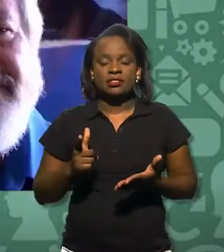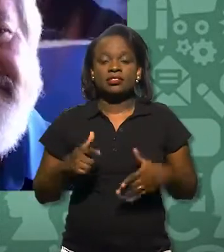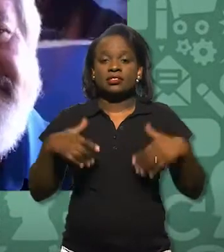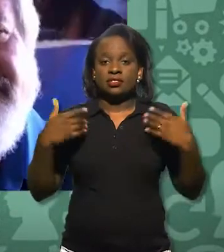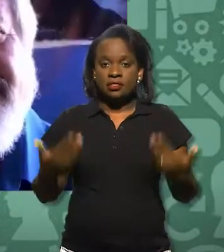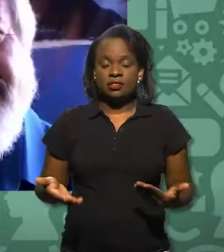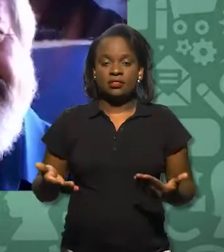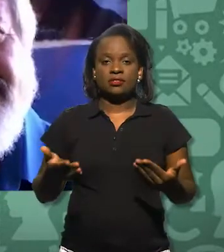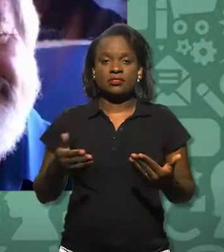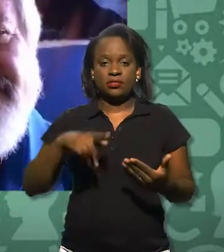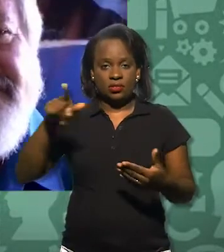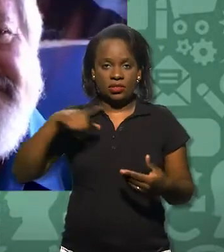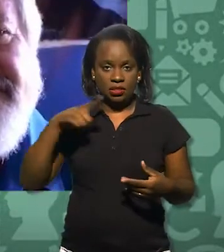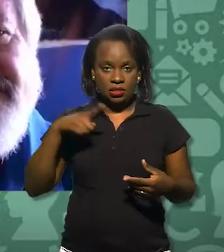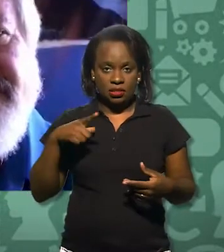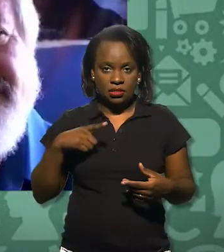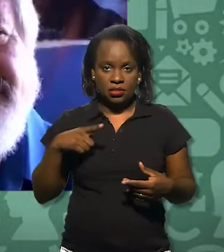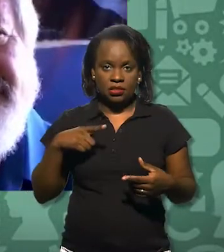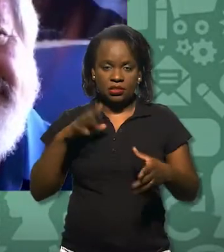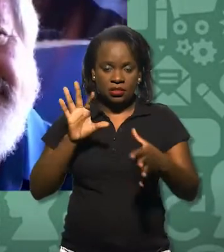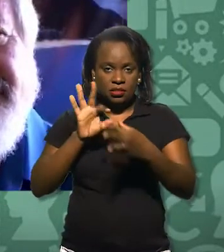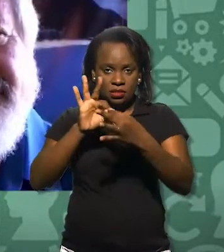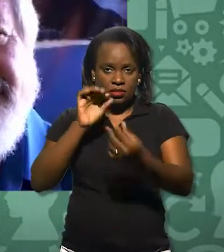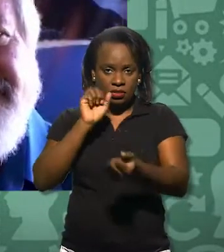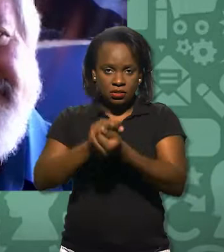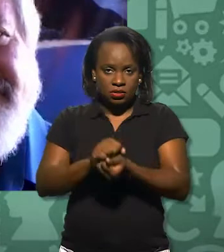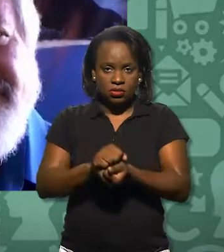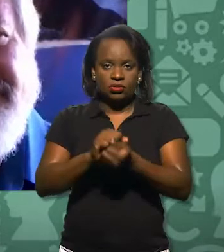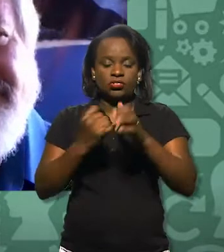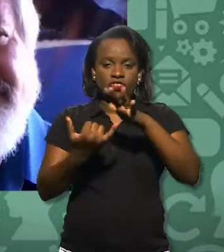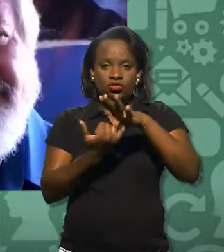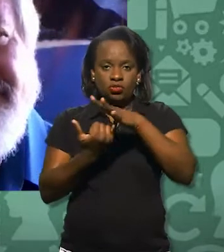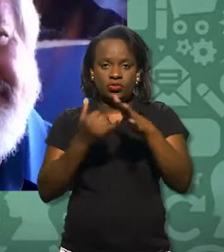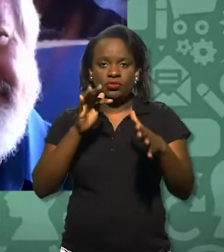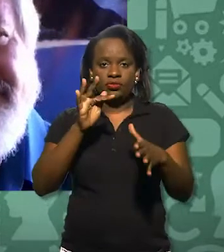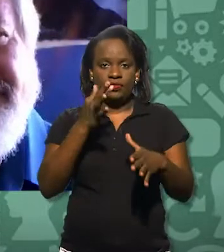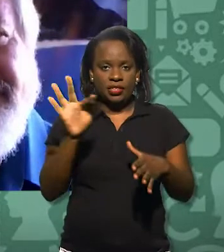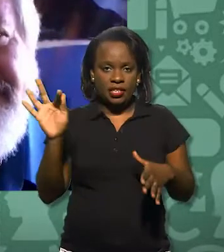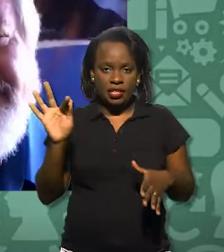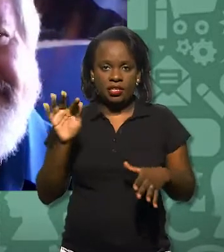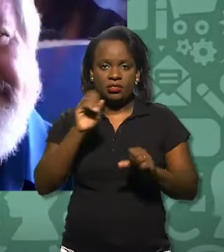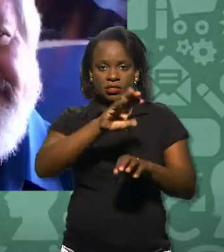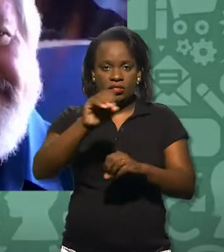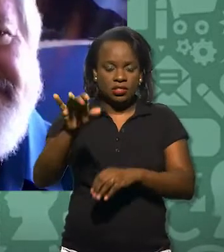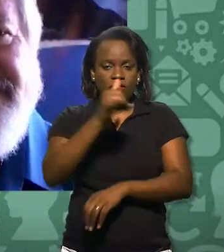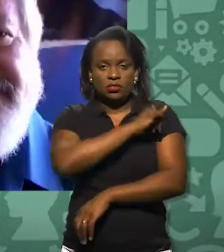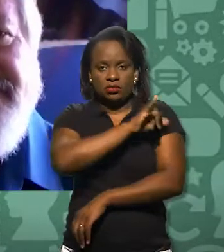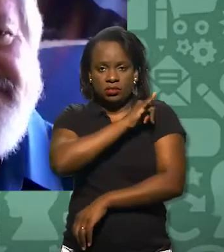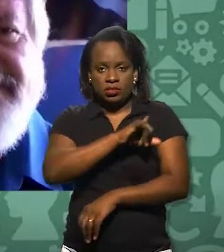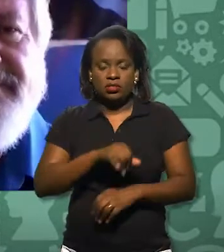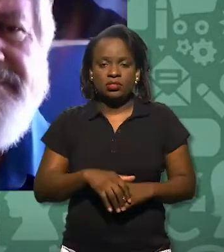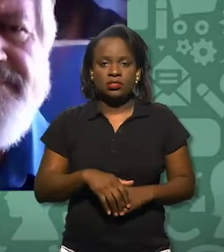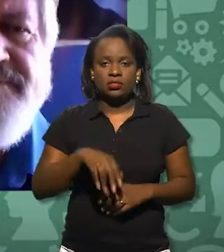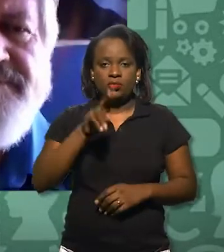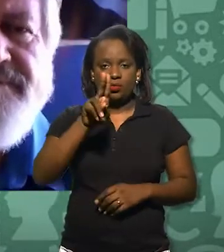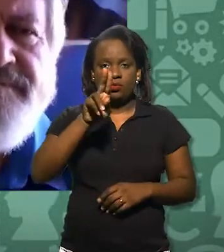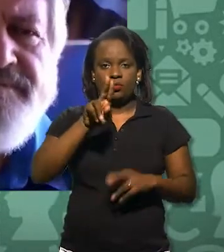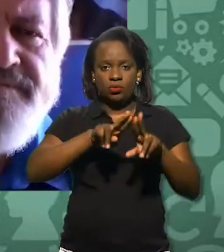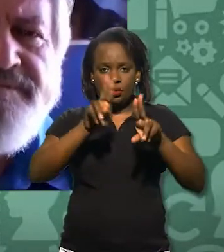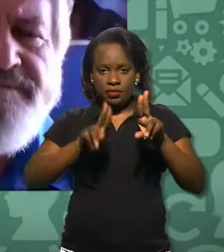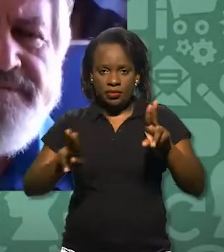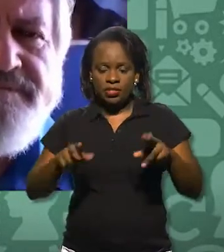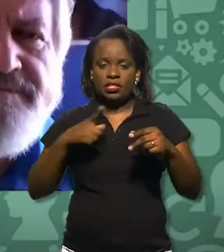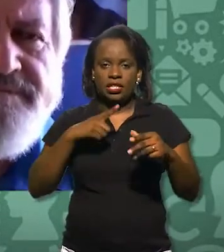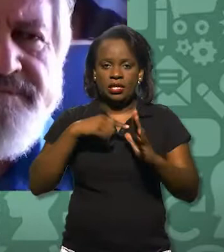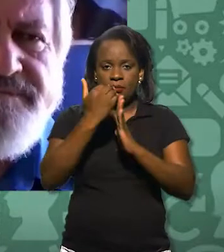lá. Então, como nós temos, em parceria com o Instituto Federal de Educação do Rio de Janeiro, a